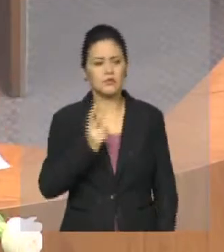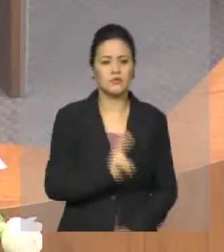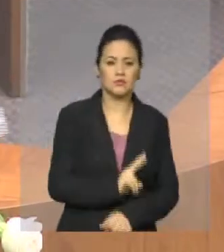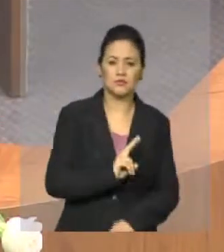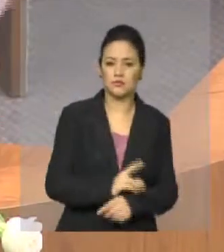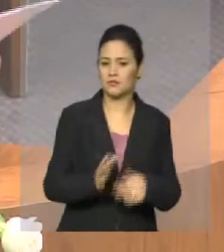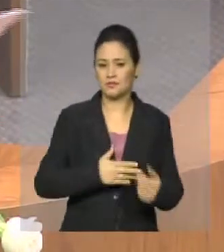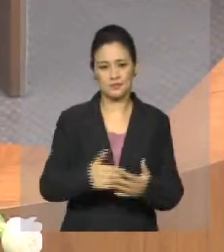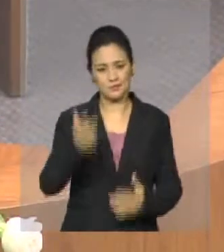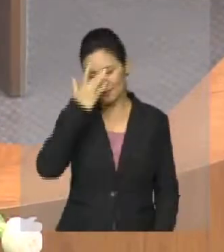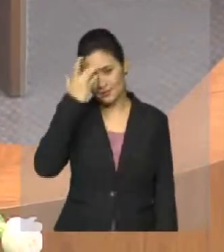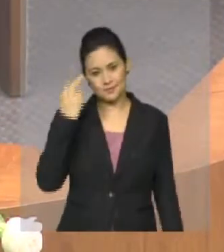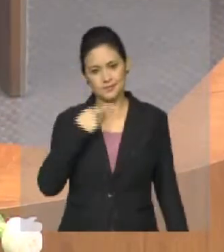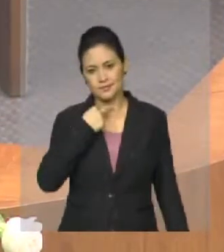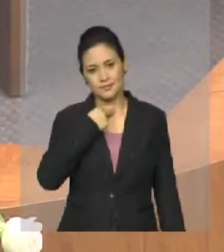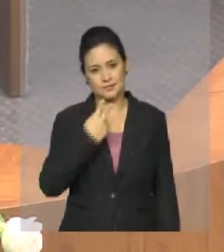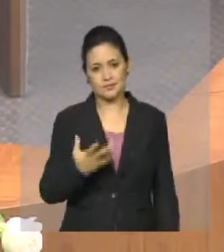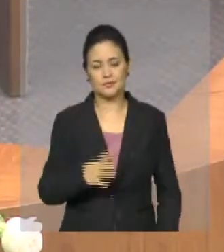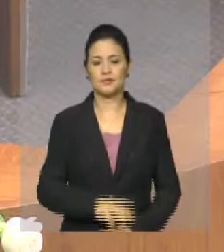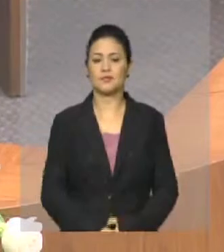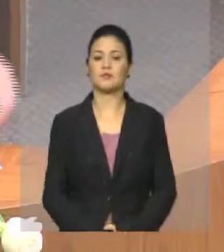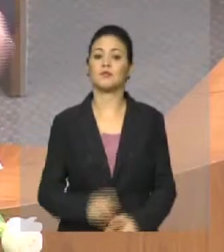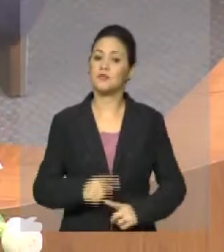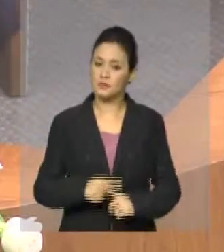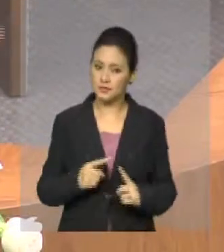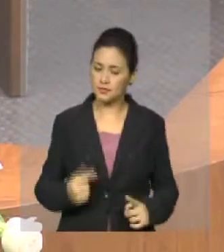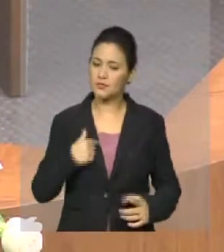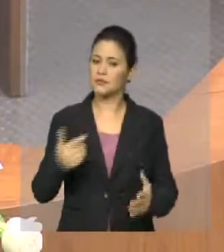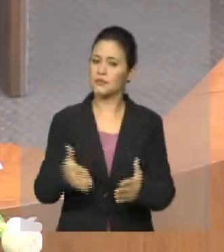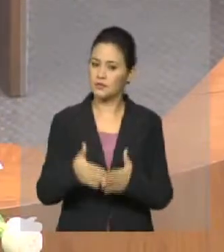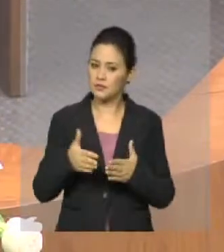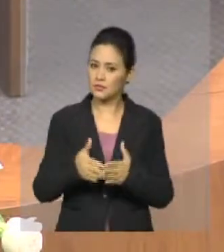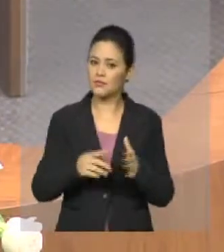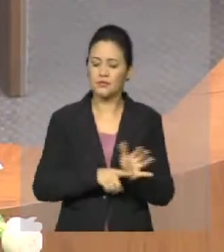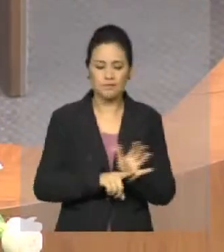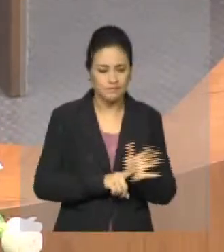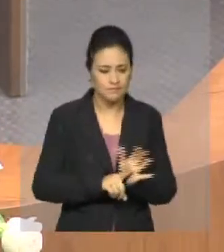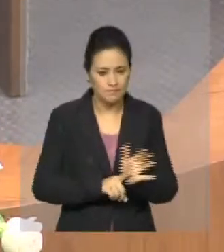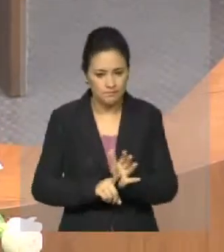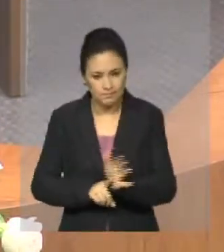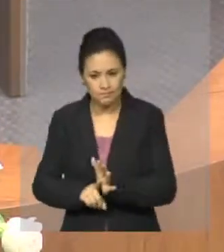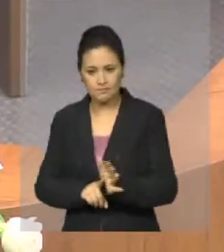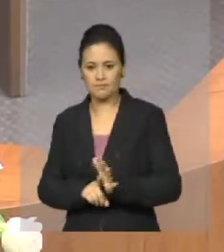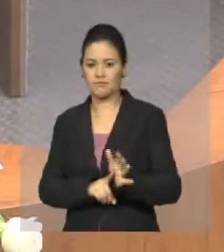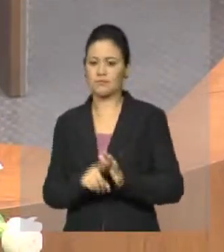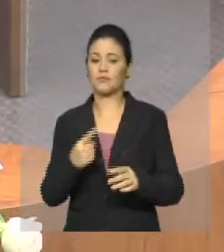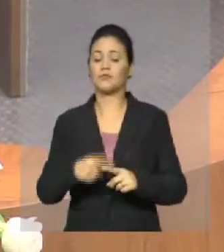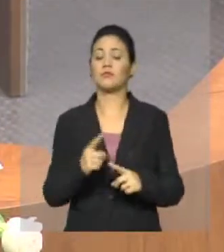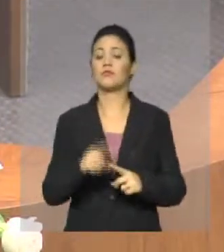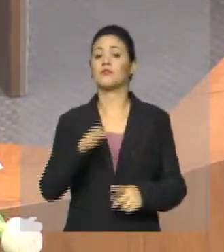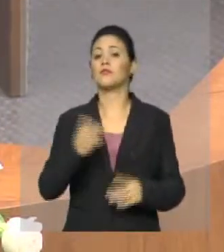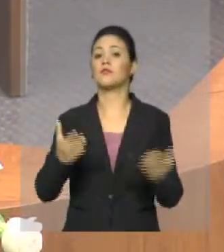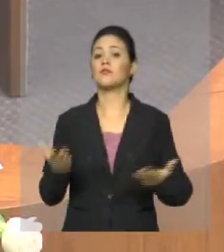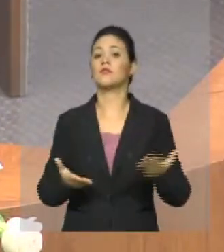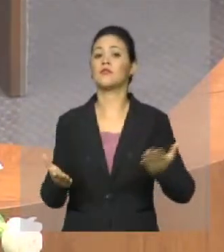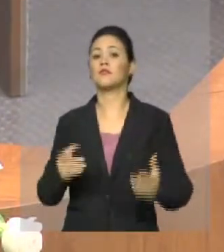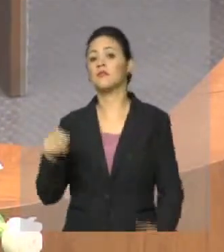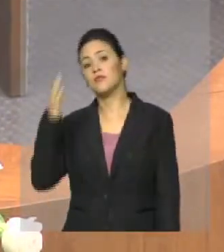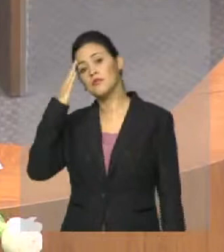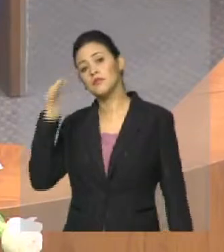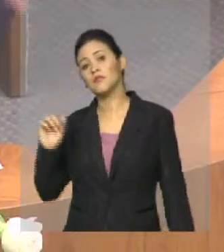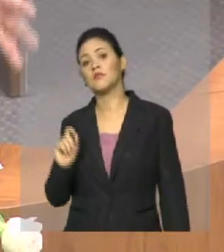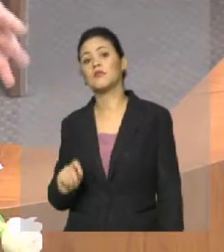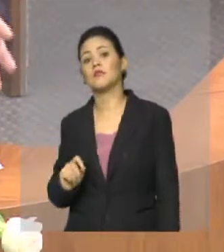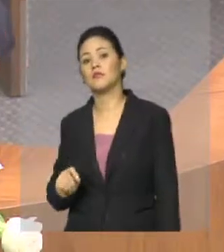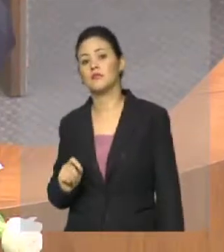eu entrei com um pedido de reinvestigação, porque até hoje o que se sabe é quem foi que morreu